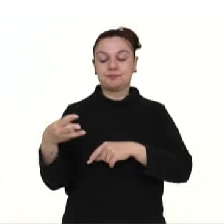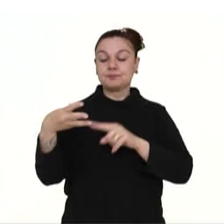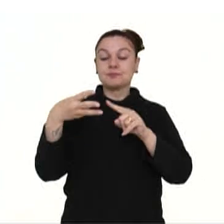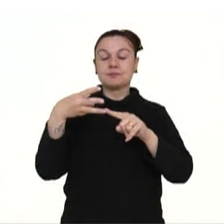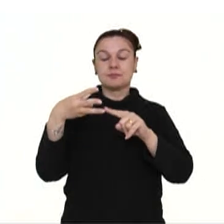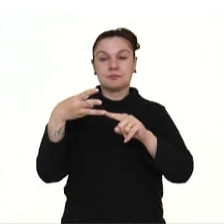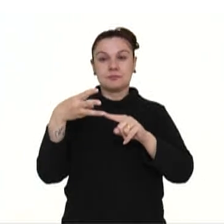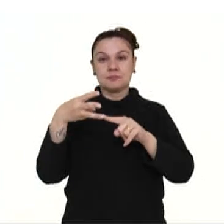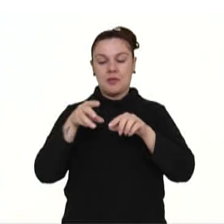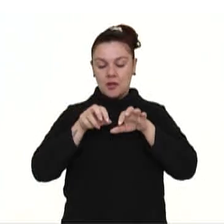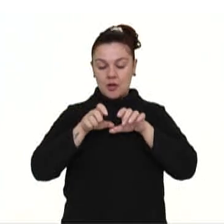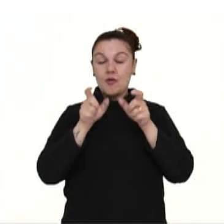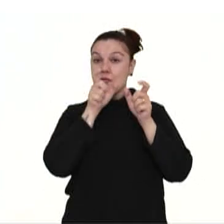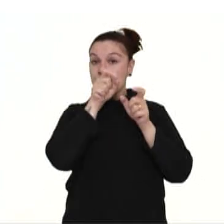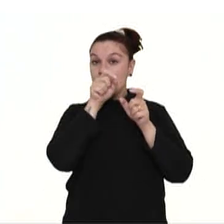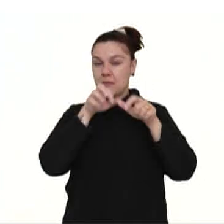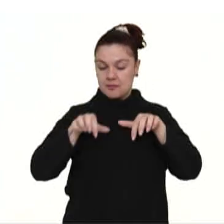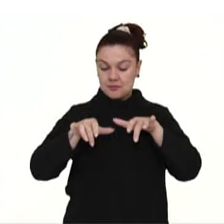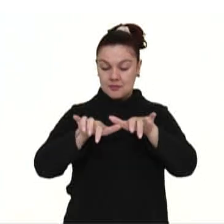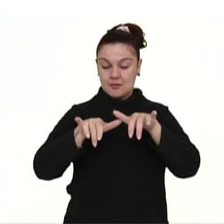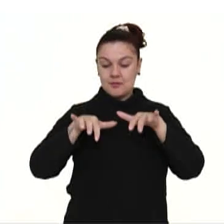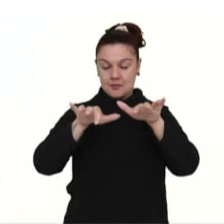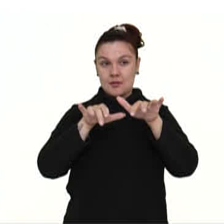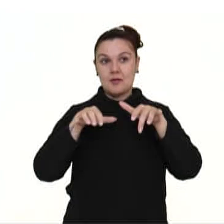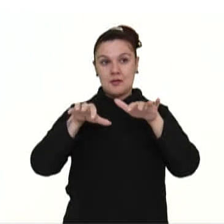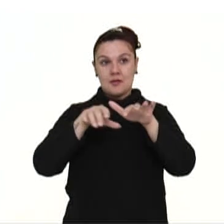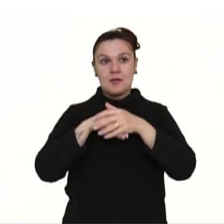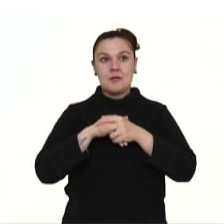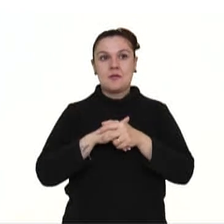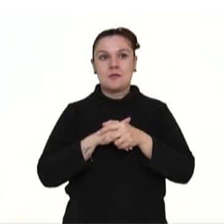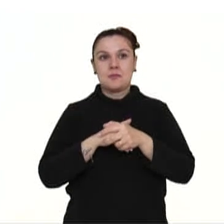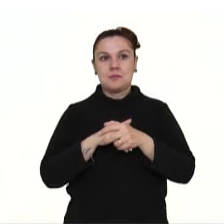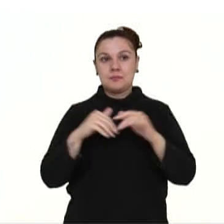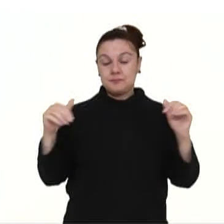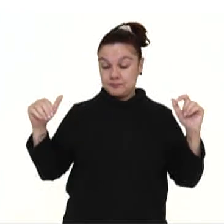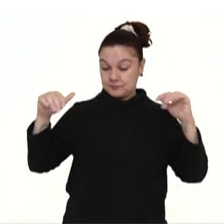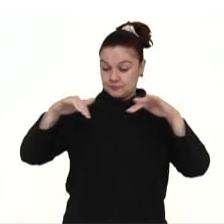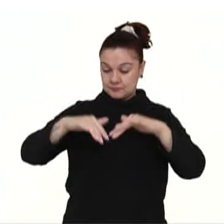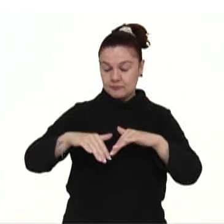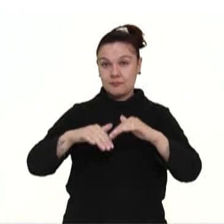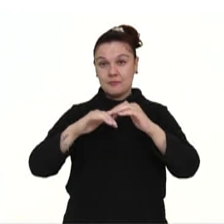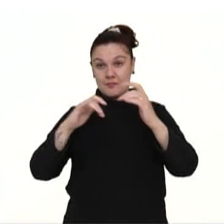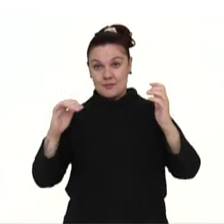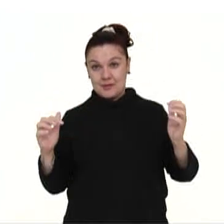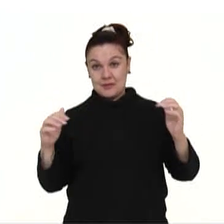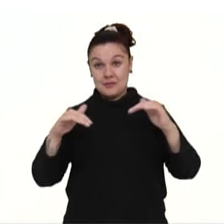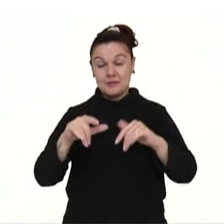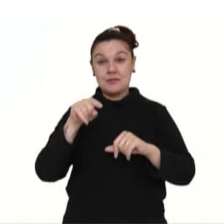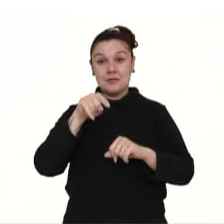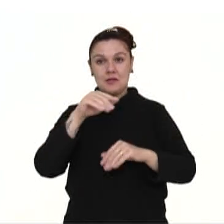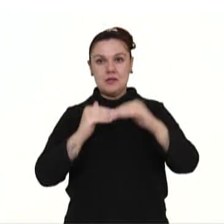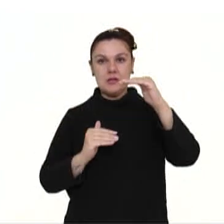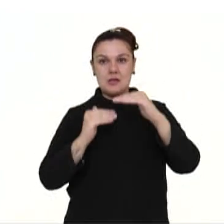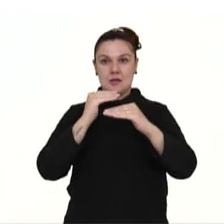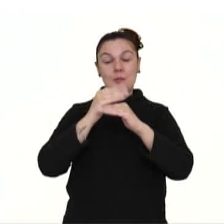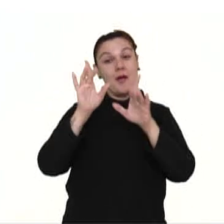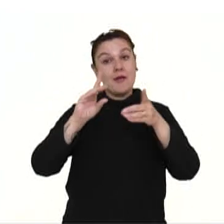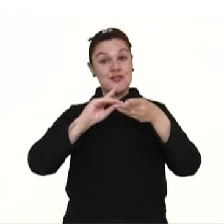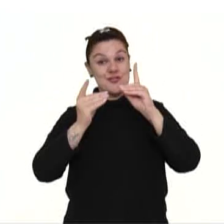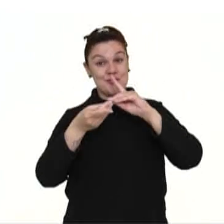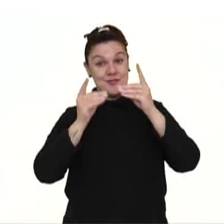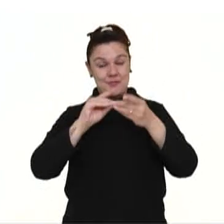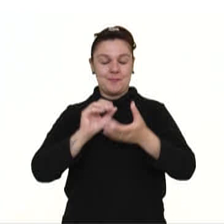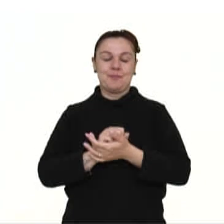Um formigueiro vive sua faina diária, a população do formigueiro é constante, logo o equilíbrio é